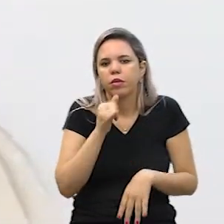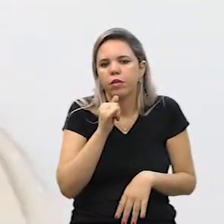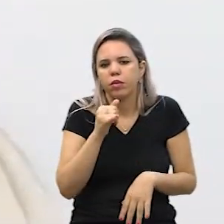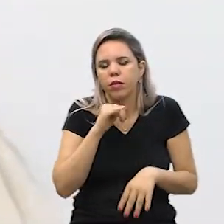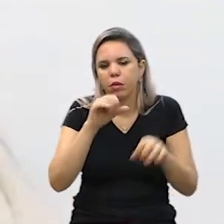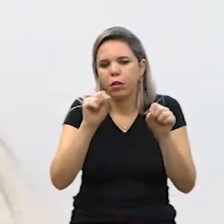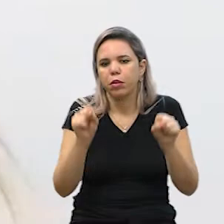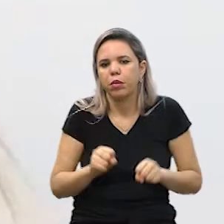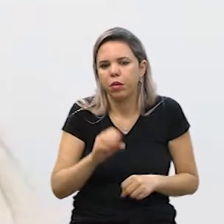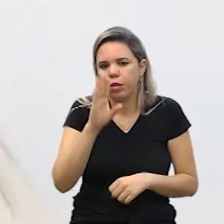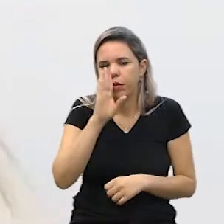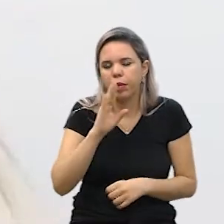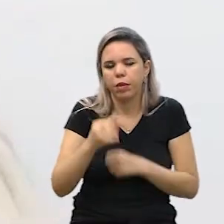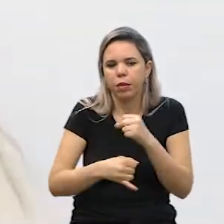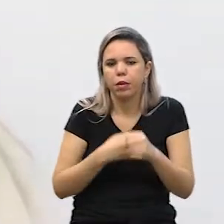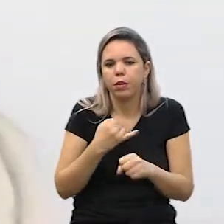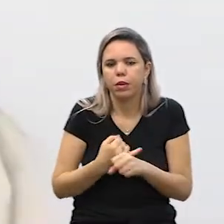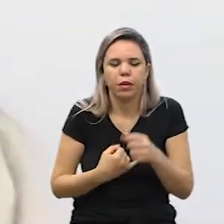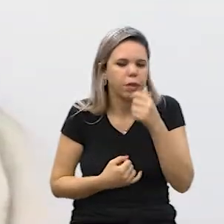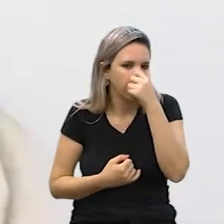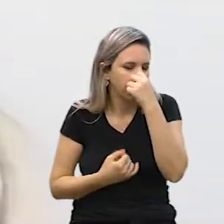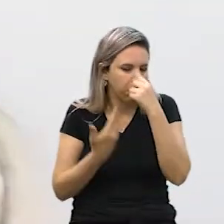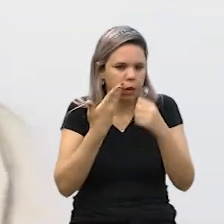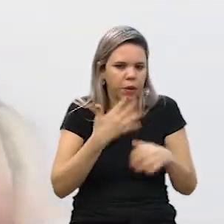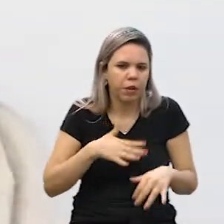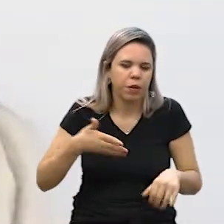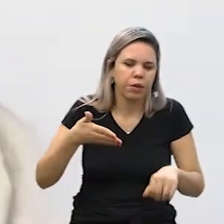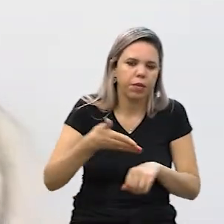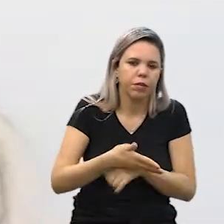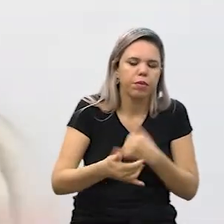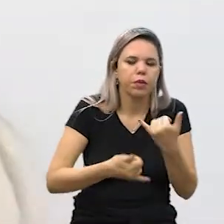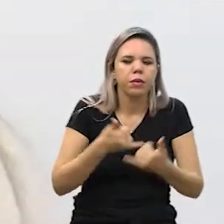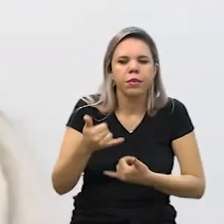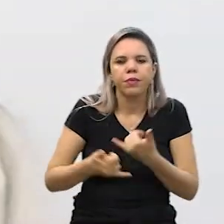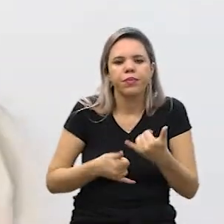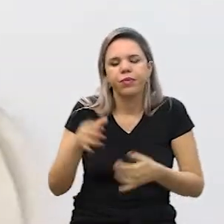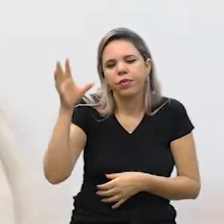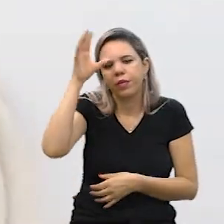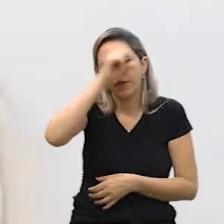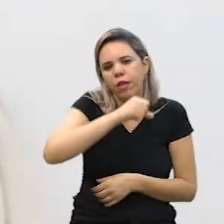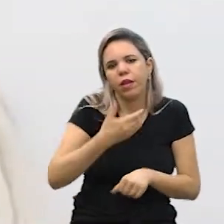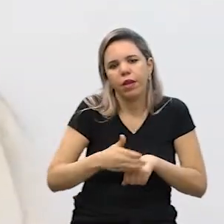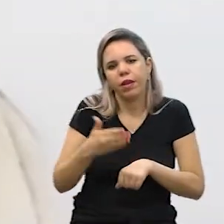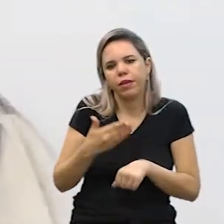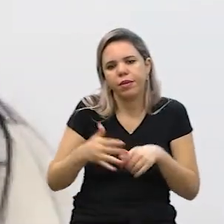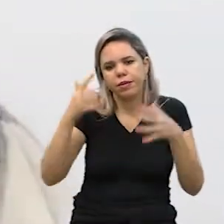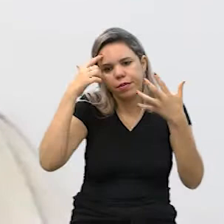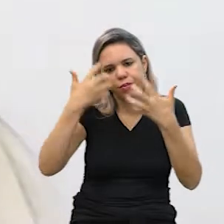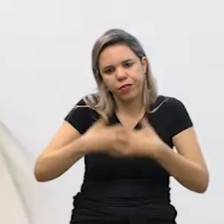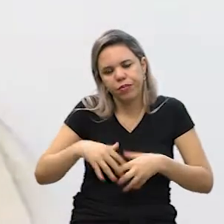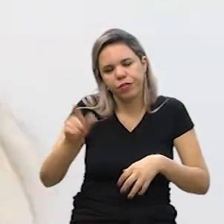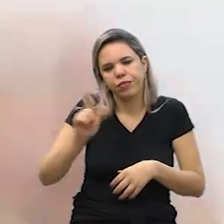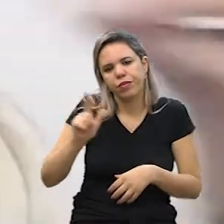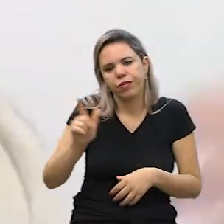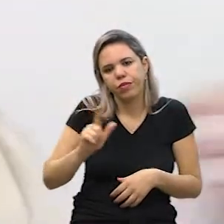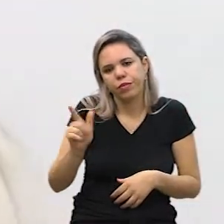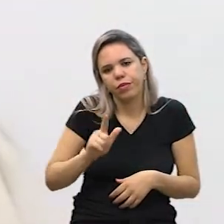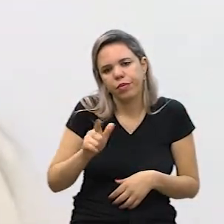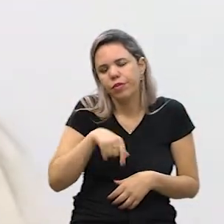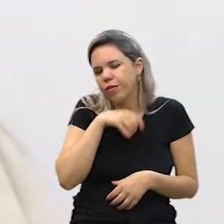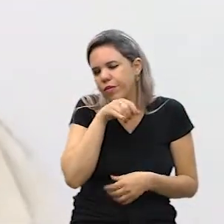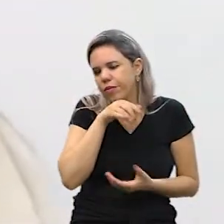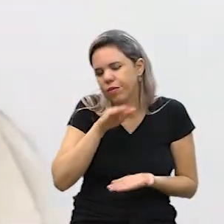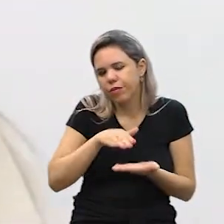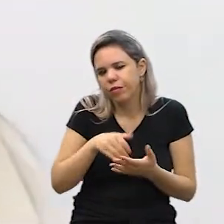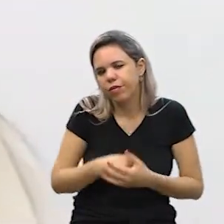eles têm um sistema gratuito online que a criança entra e ela vai brincando e ela tem exercícios de raciocínio lógico, com